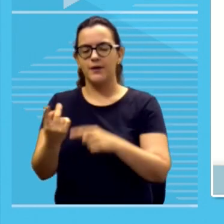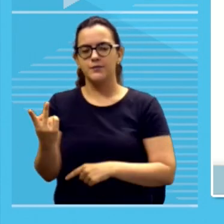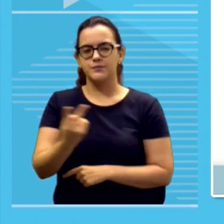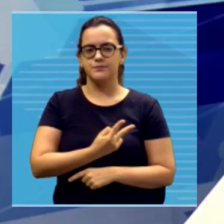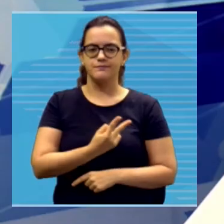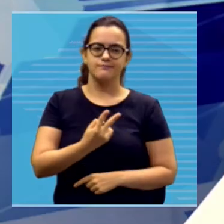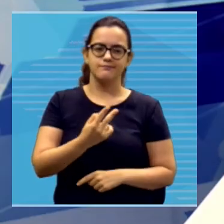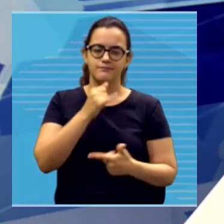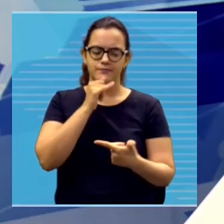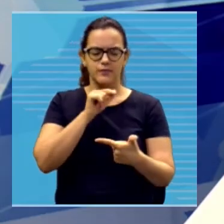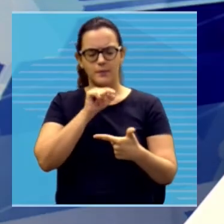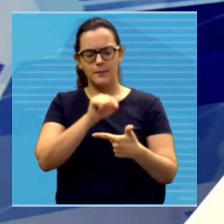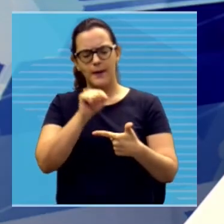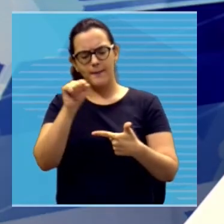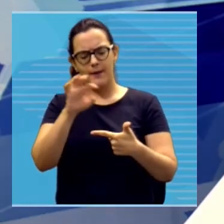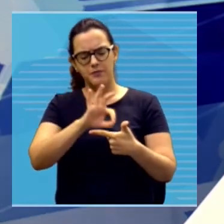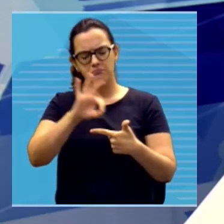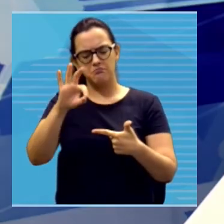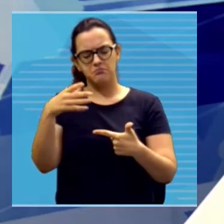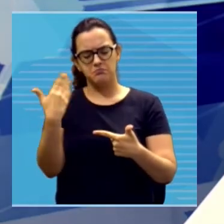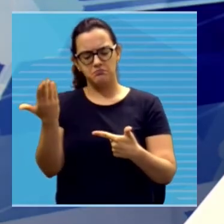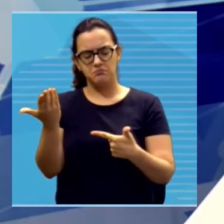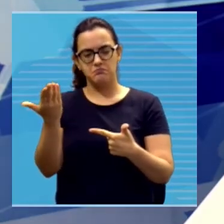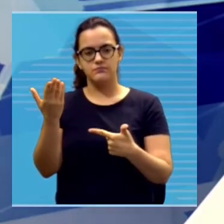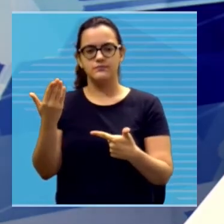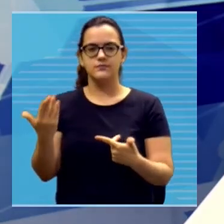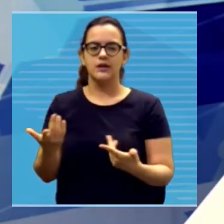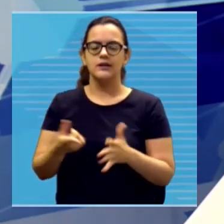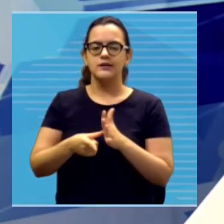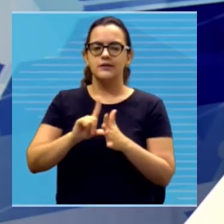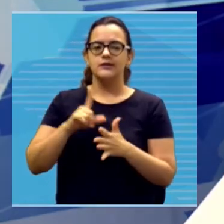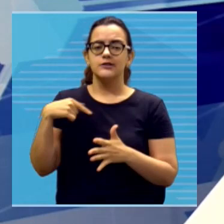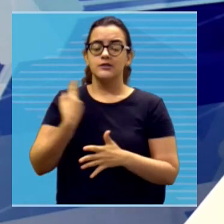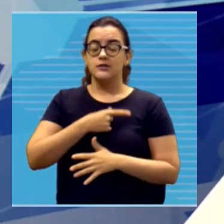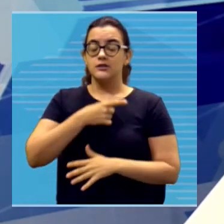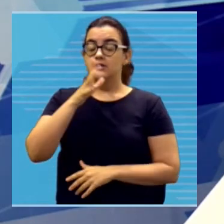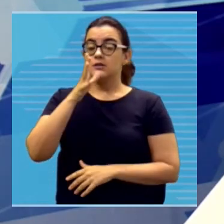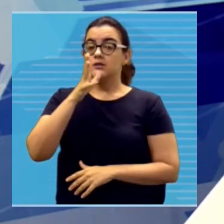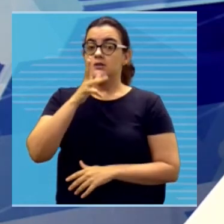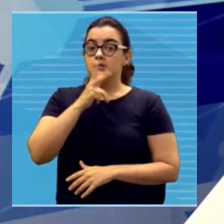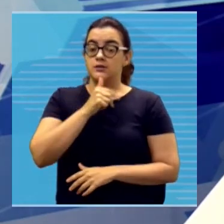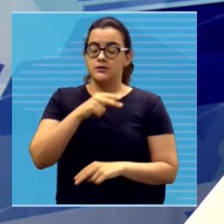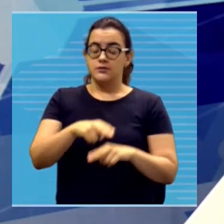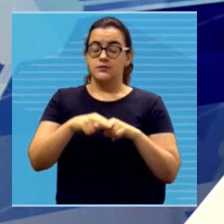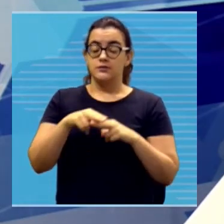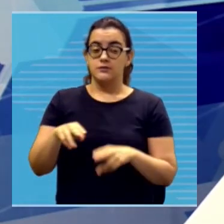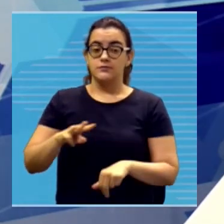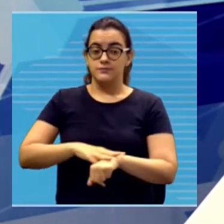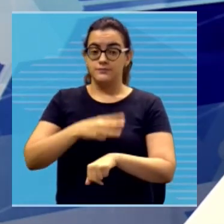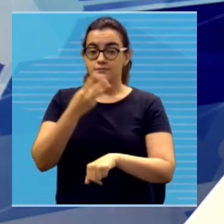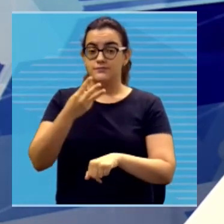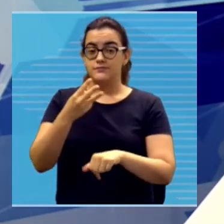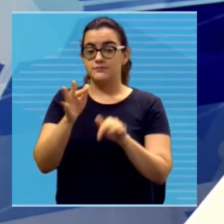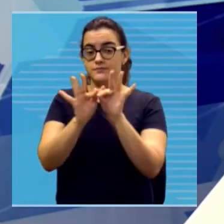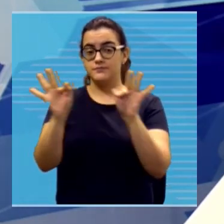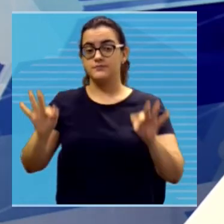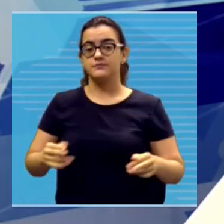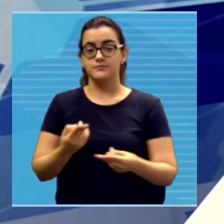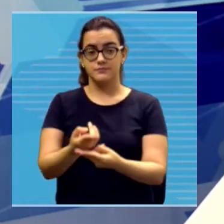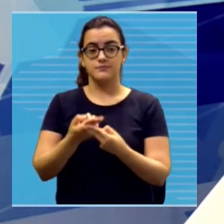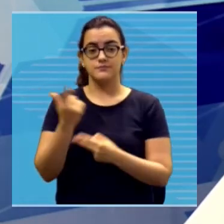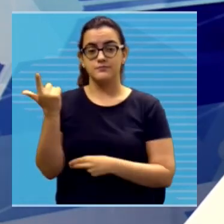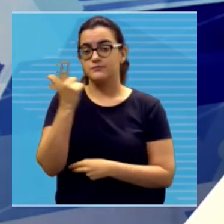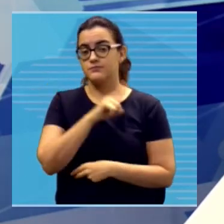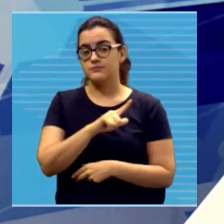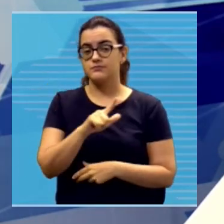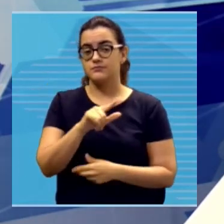perímetro Ela só foi grande porque porque nós fizemos três cálculos para a distância entre dois pontos para a mesma situação